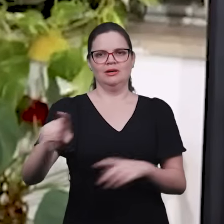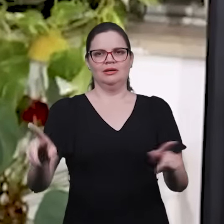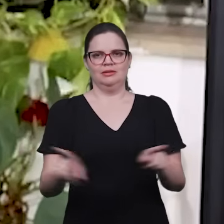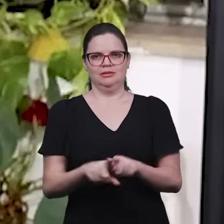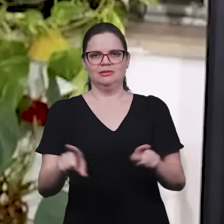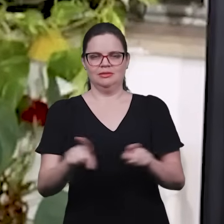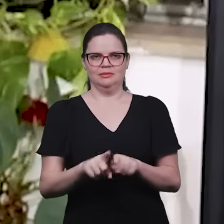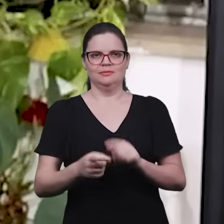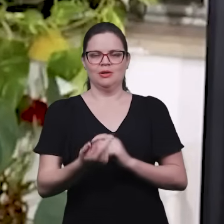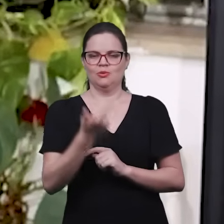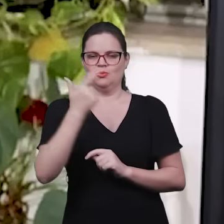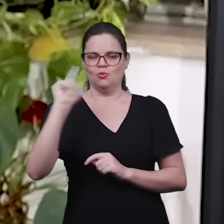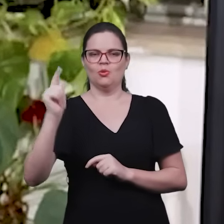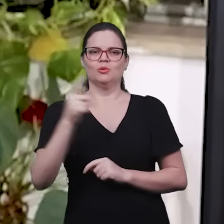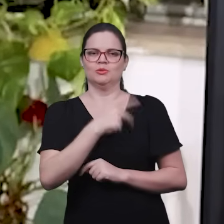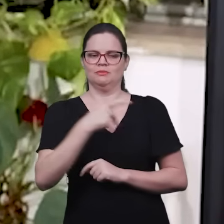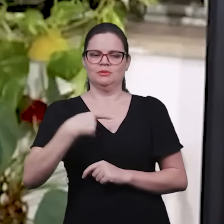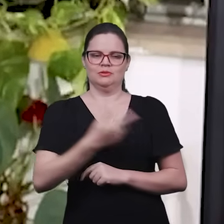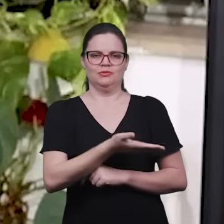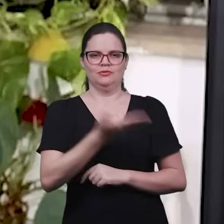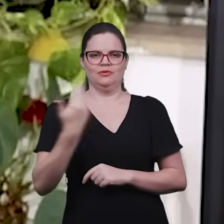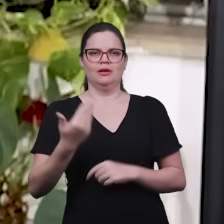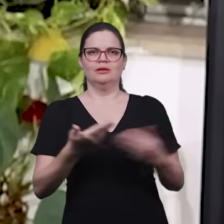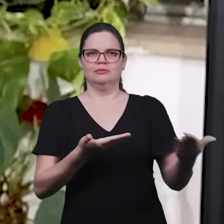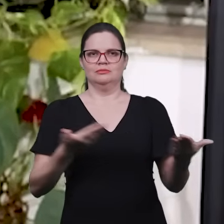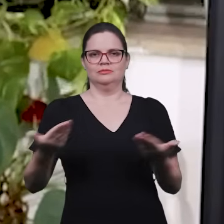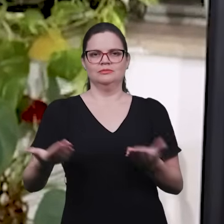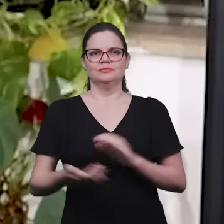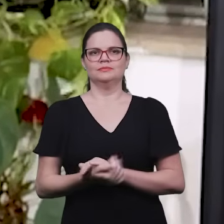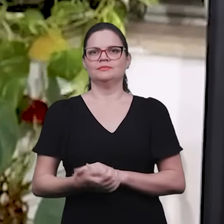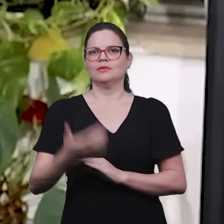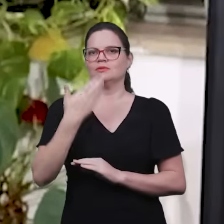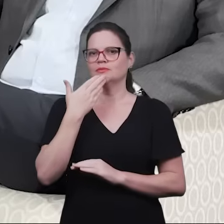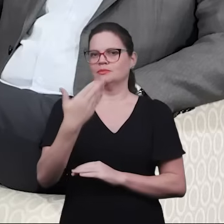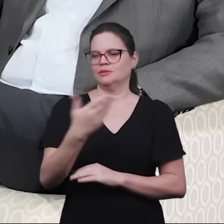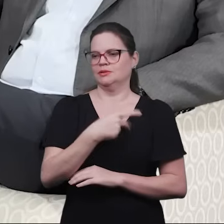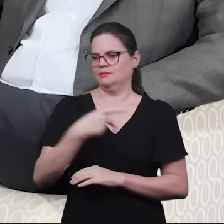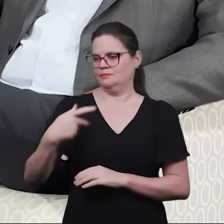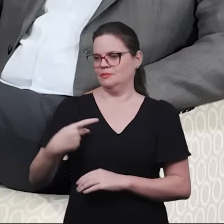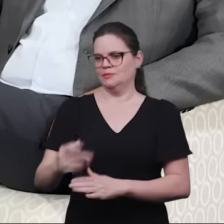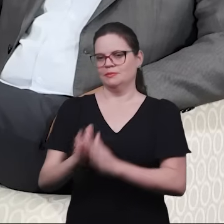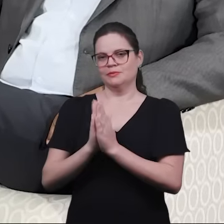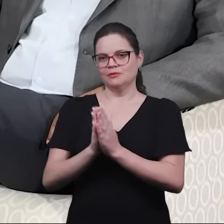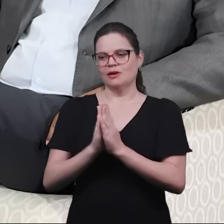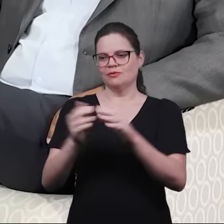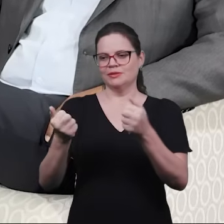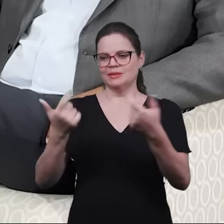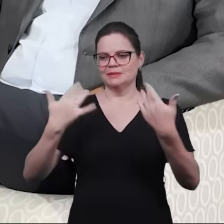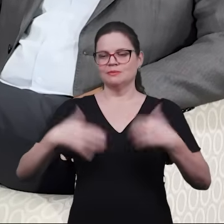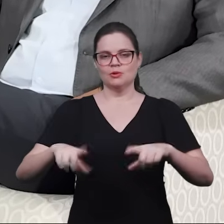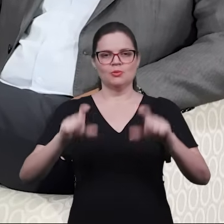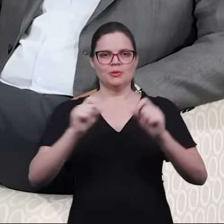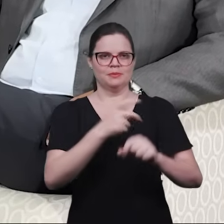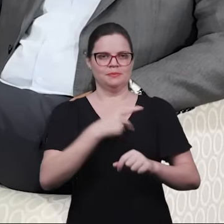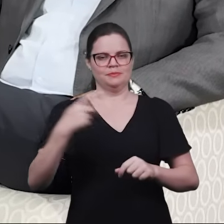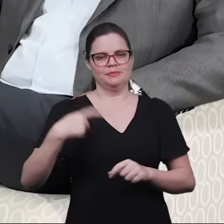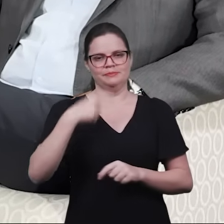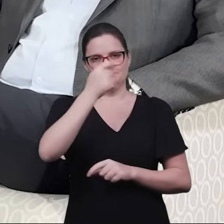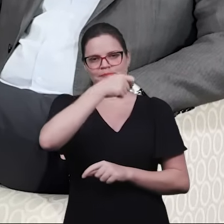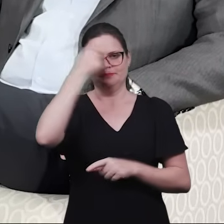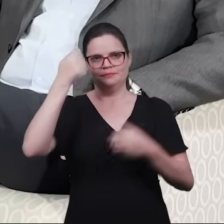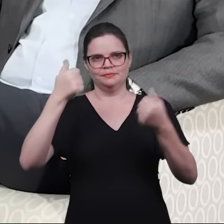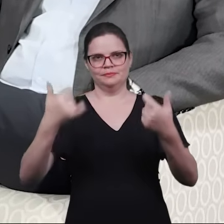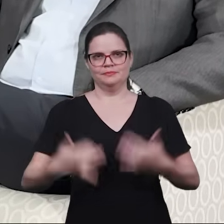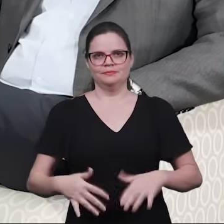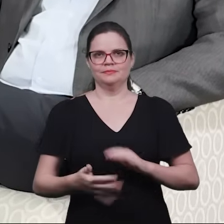dados por demais pastores, né? Eu peço ao pastor Beckson que comente um pouquinho, pastor Beckson, sobre o que o pastor Amadeu falou. Por